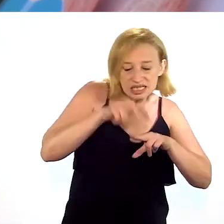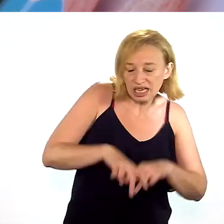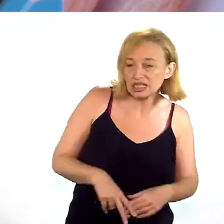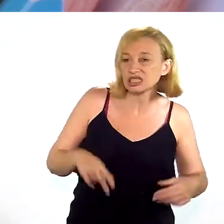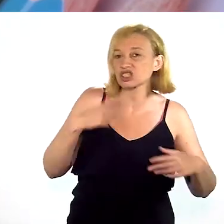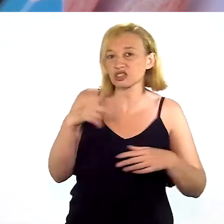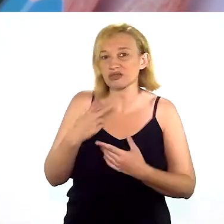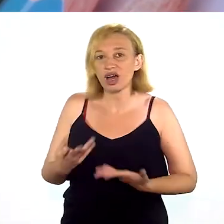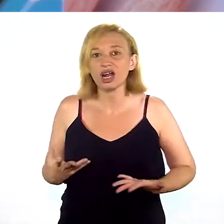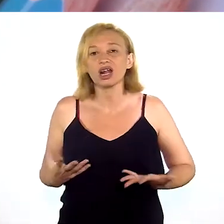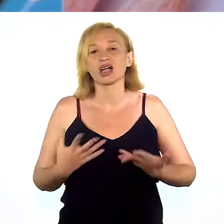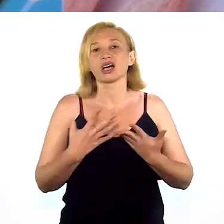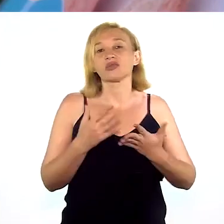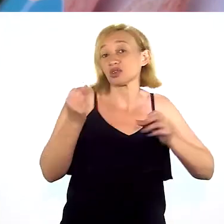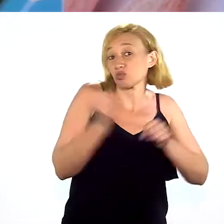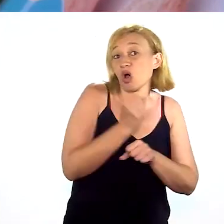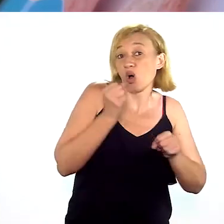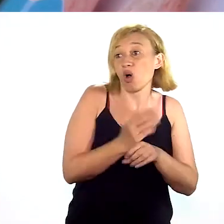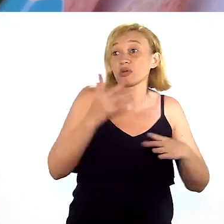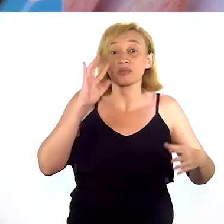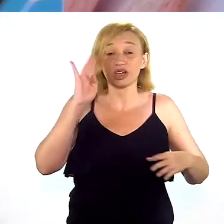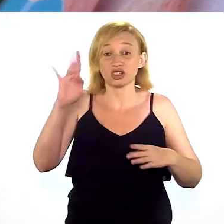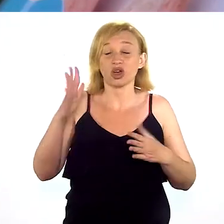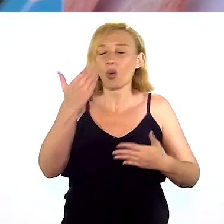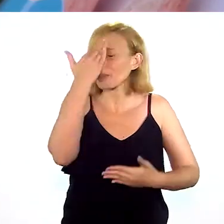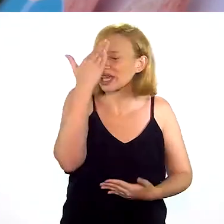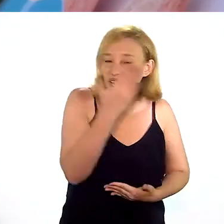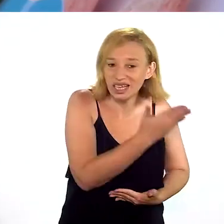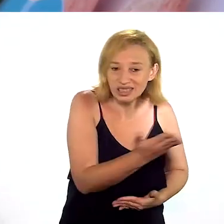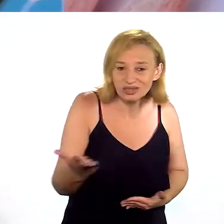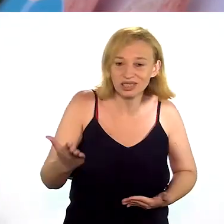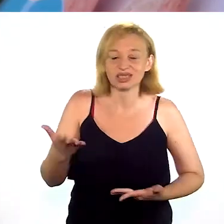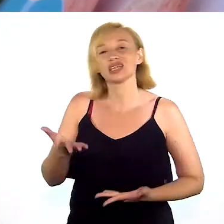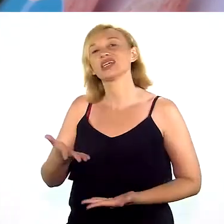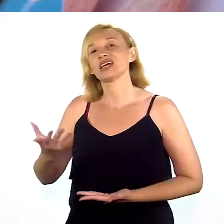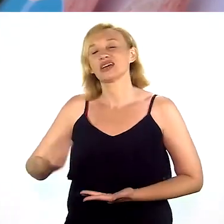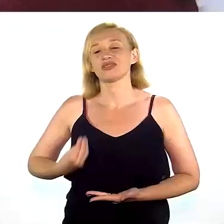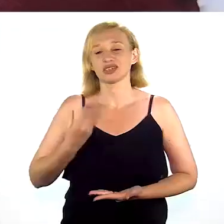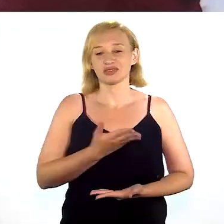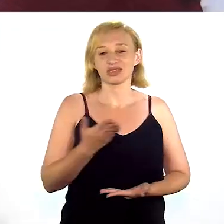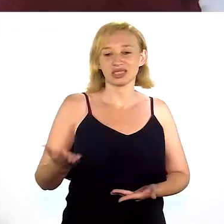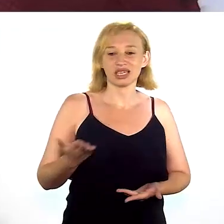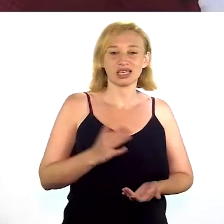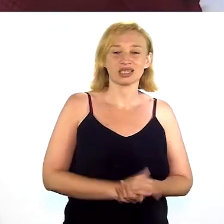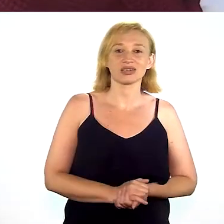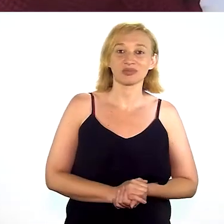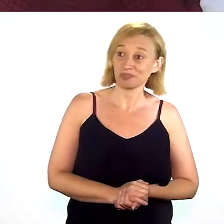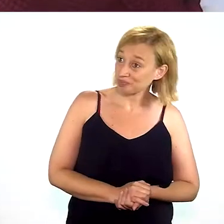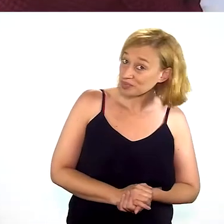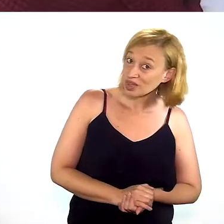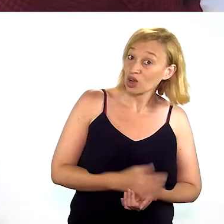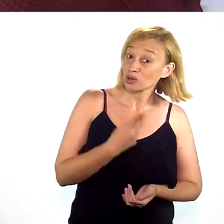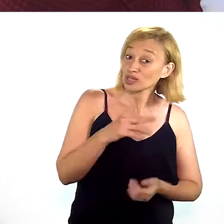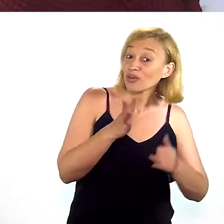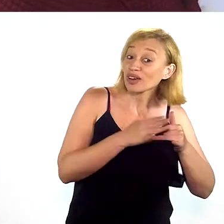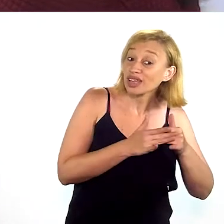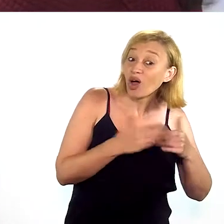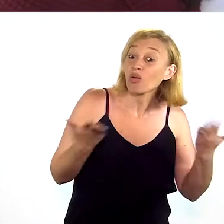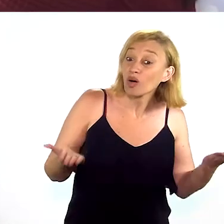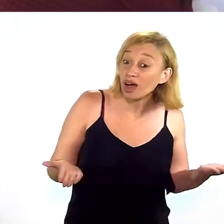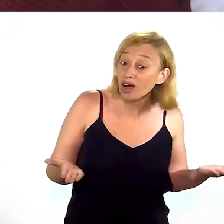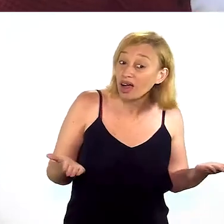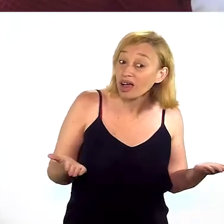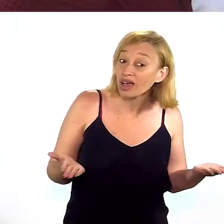fala da gente. Como a gente senta, fala da gente. Imagina uma obra. Gente, muitíssimo obrigada pela participação de vocês no